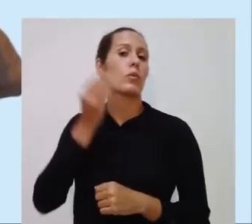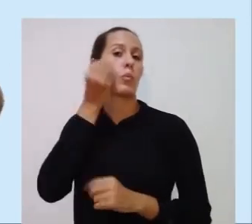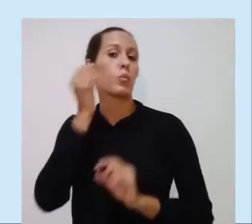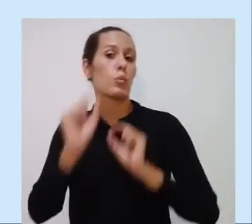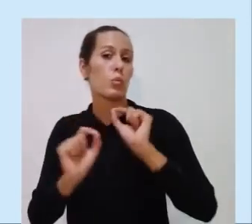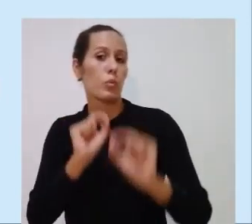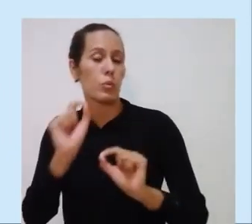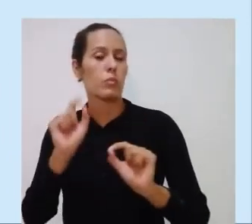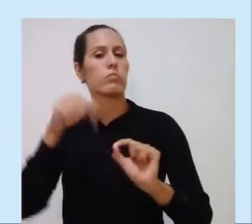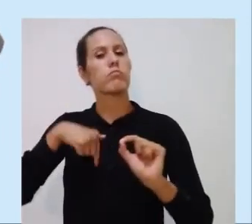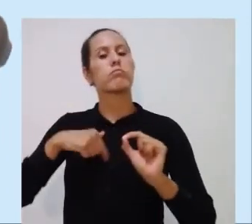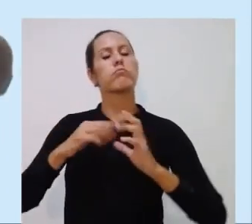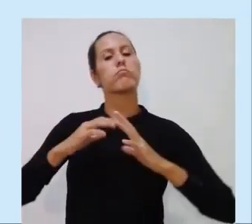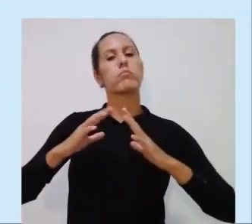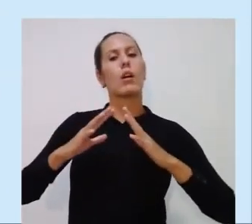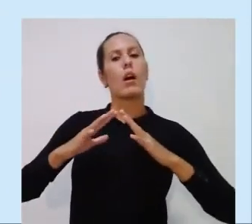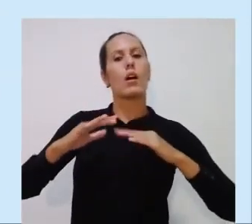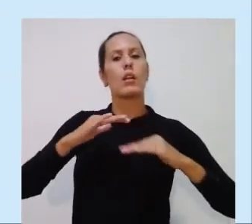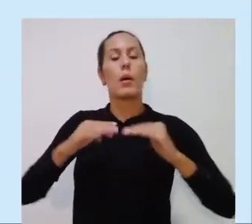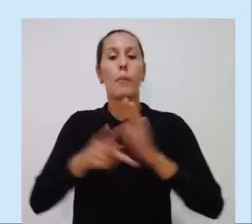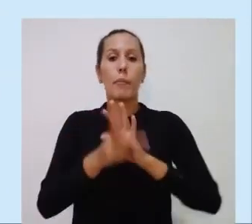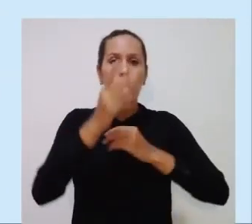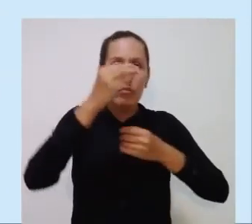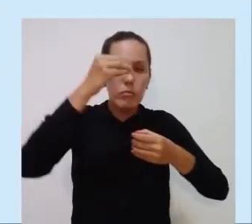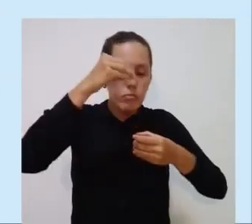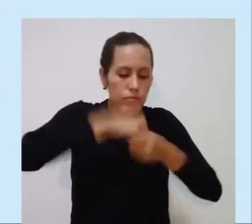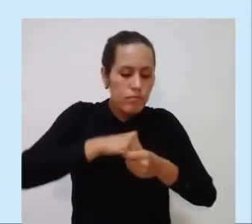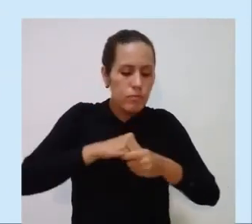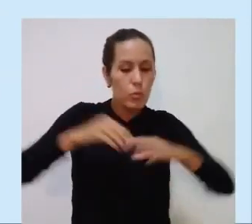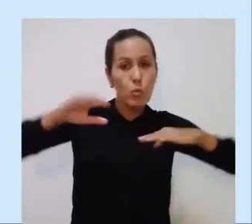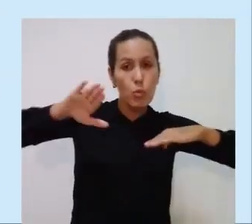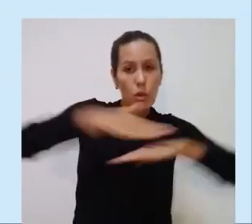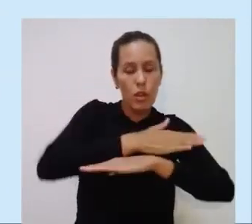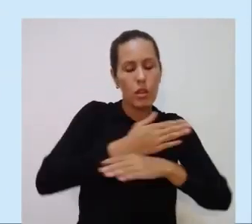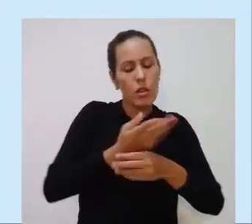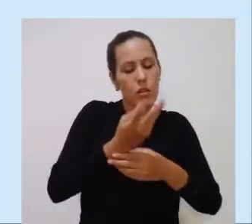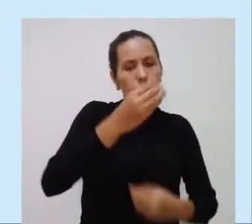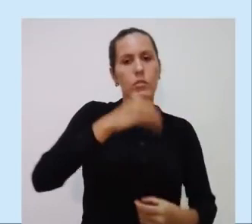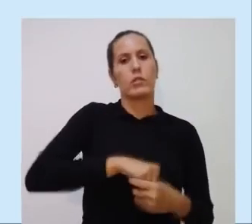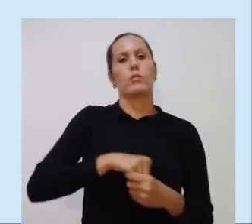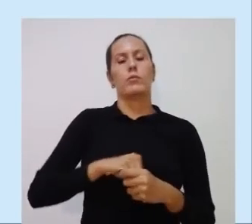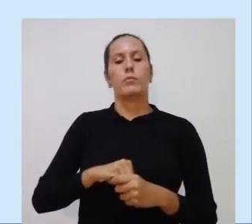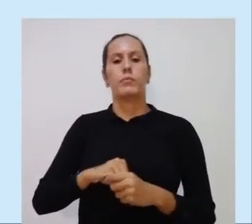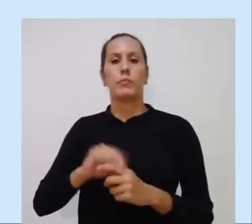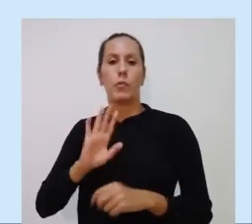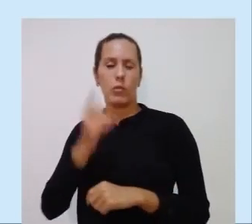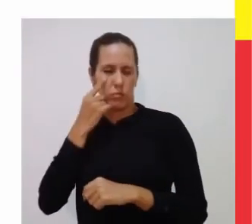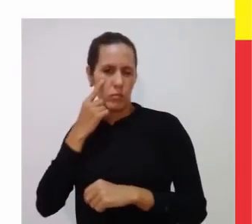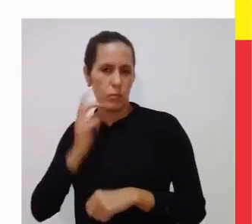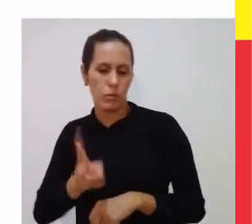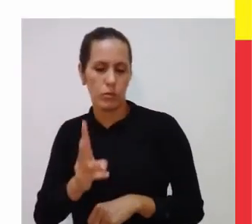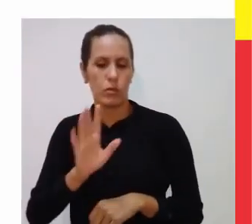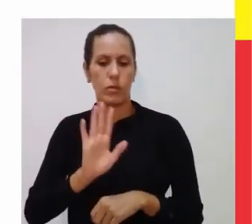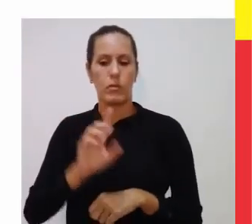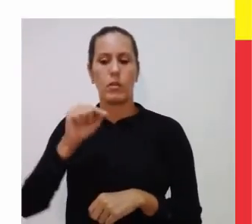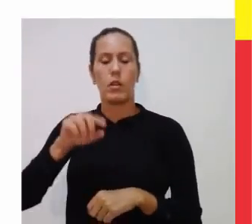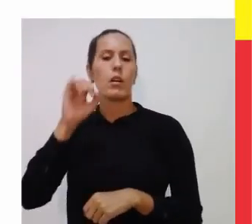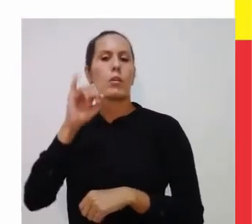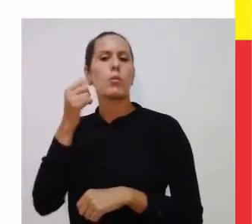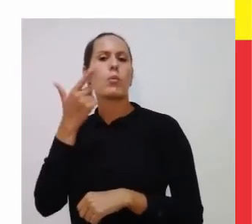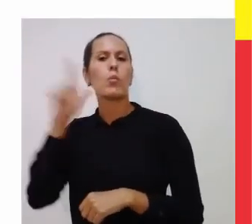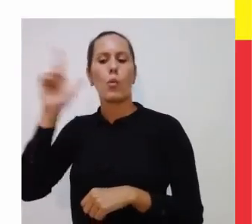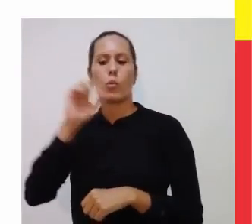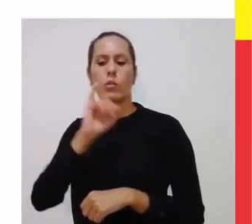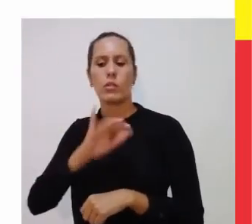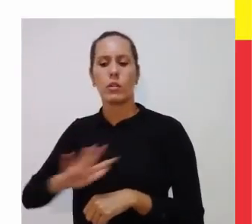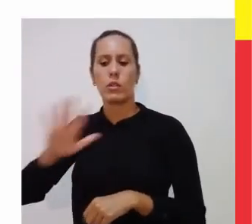observar essa dinâmica endógena do relevo. Ok, gente? Vamos lá continuar. Ó, eu trouxe para vocês